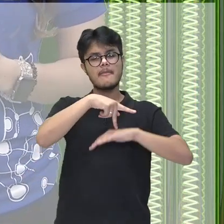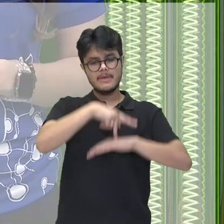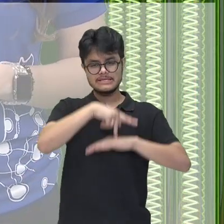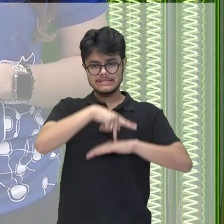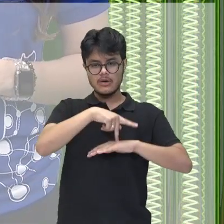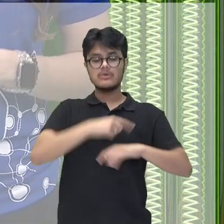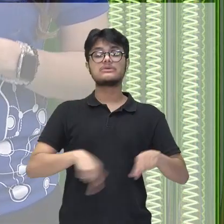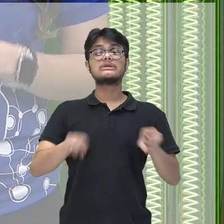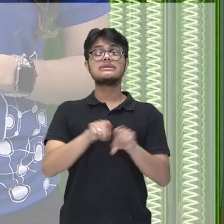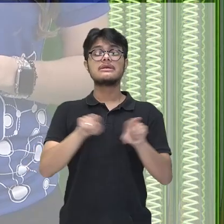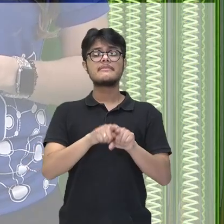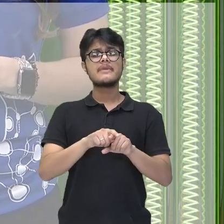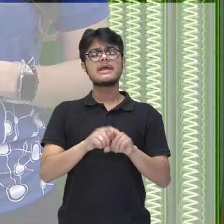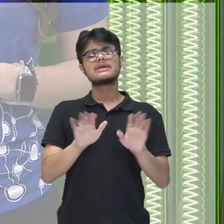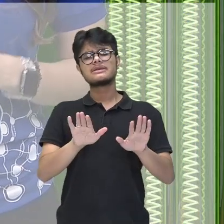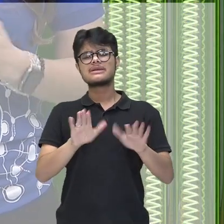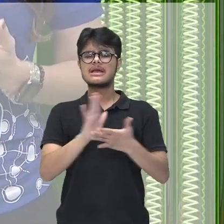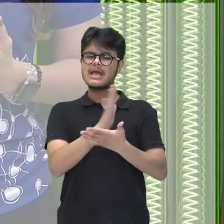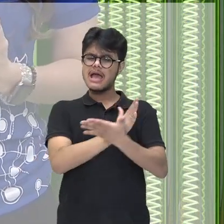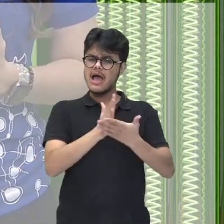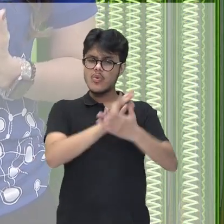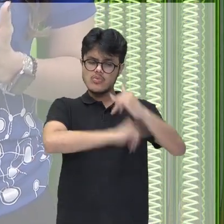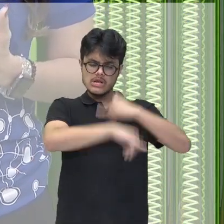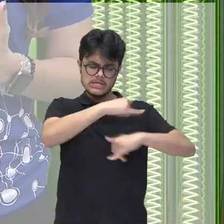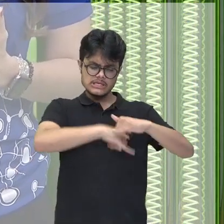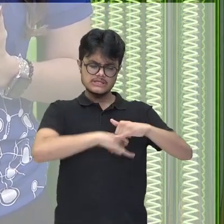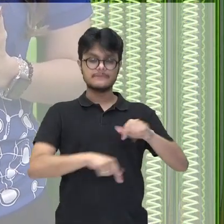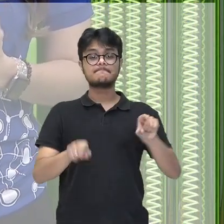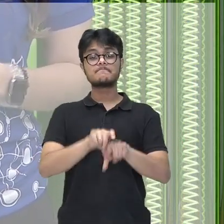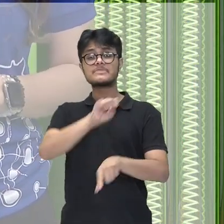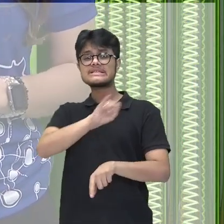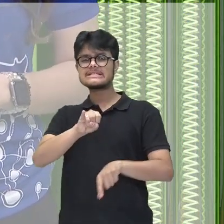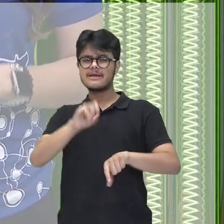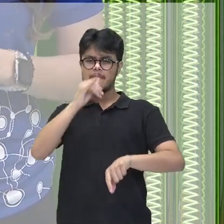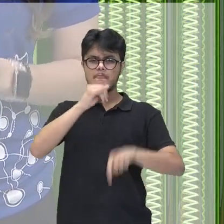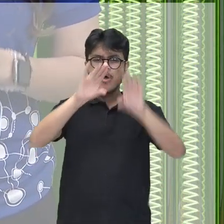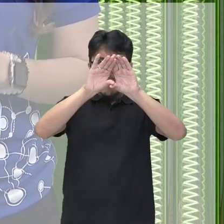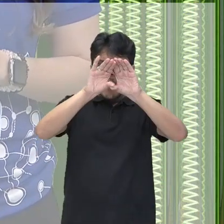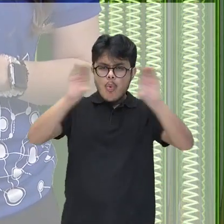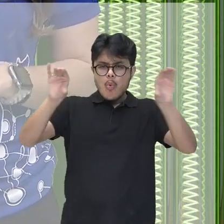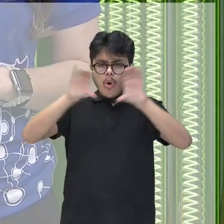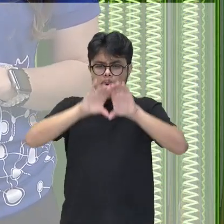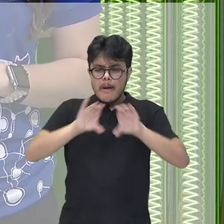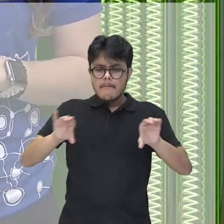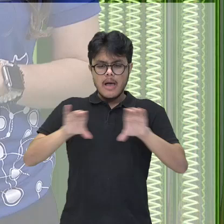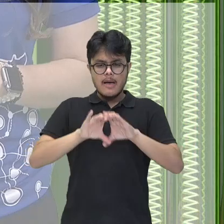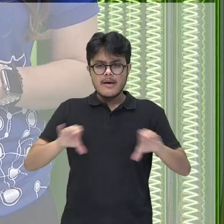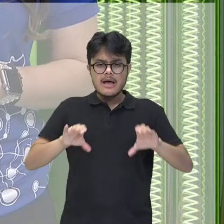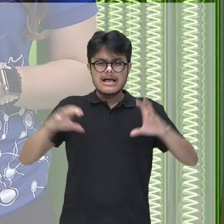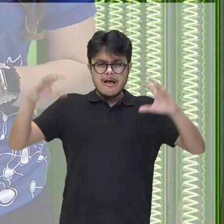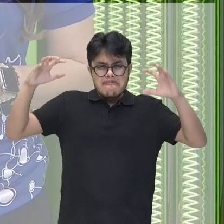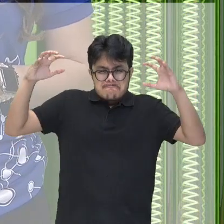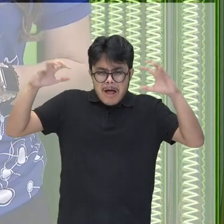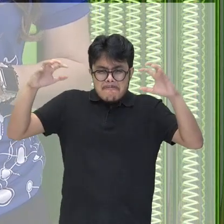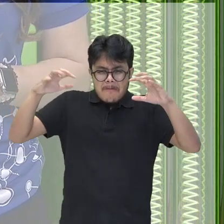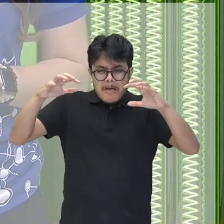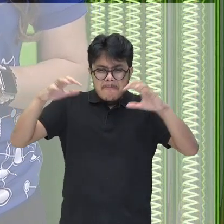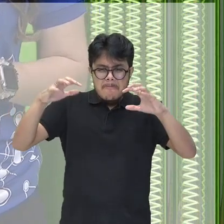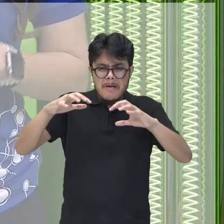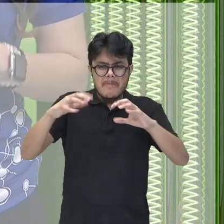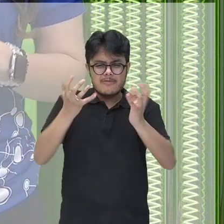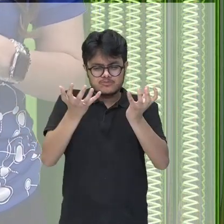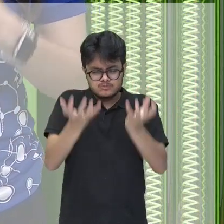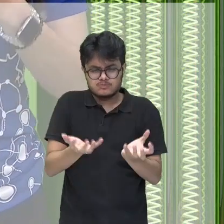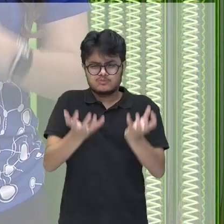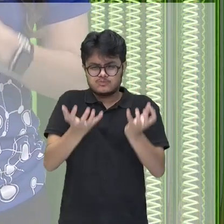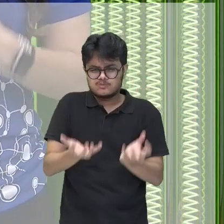do tempo, a sobreposição de camadas de sedimentos, né, exerce sobre a matéria